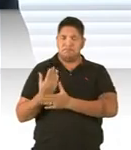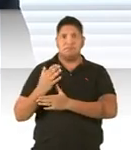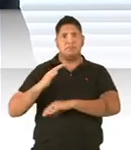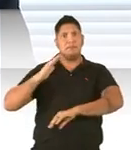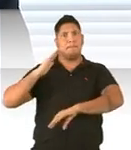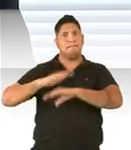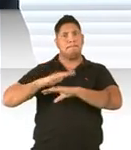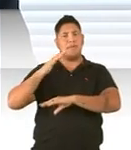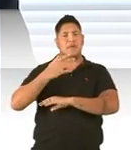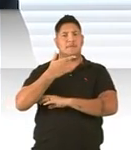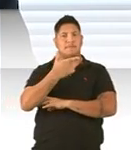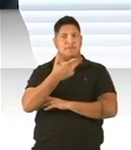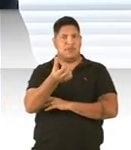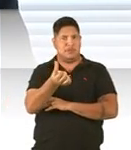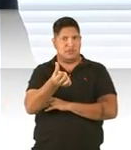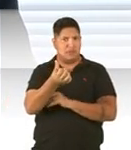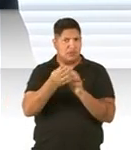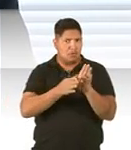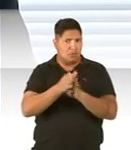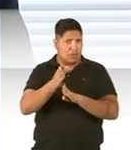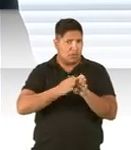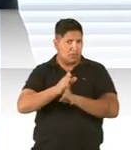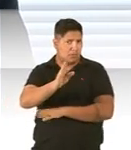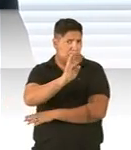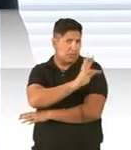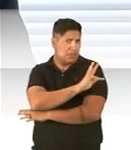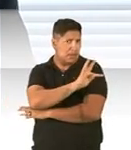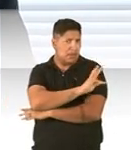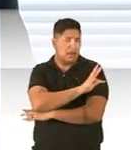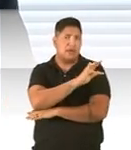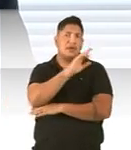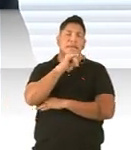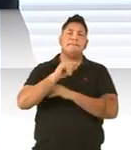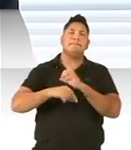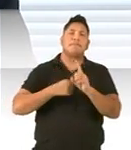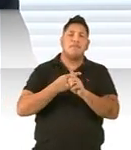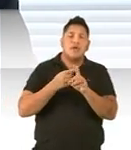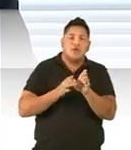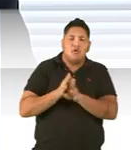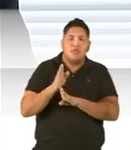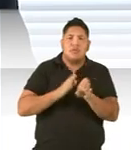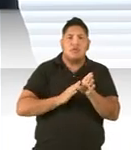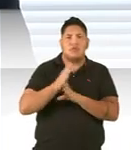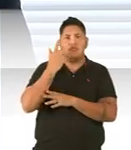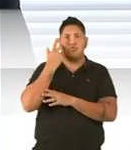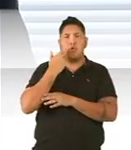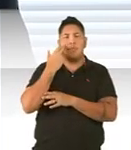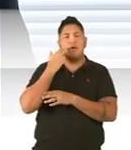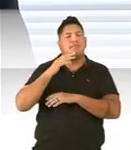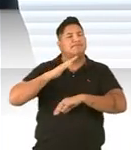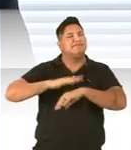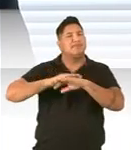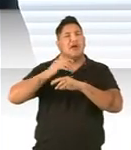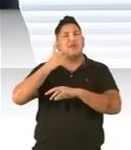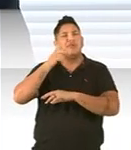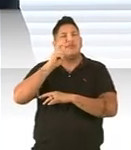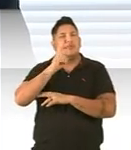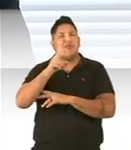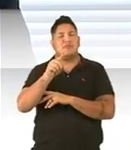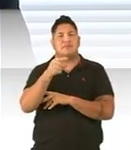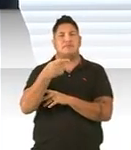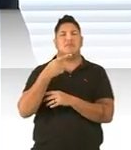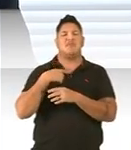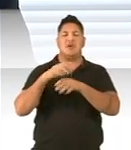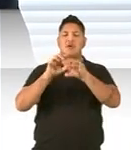produzindo mais de 26 notas técnicas, arquétipos, recomendações, mais de 5 mil providências adotadas,